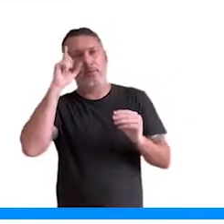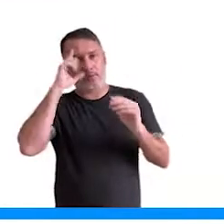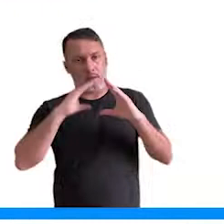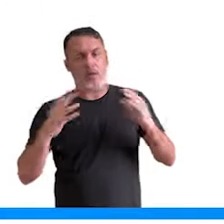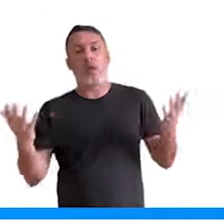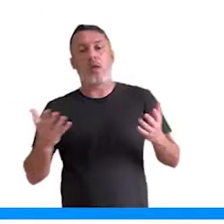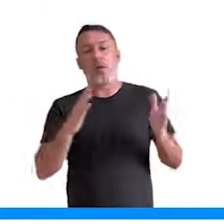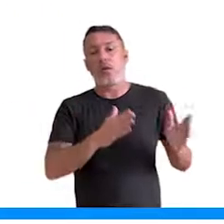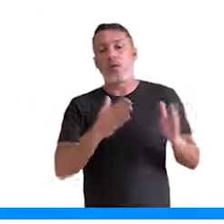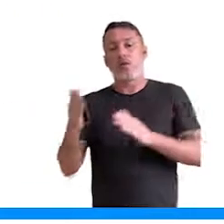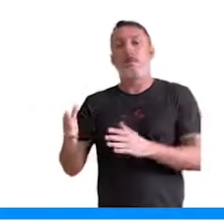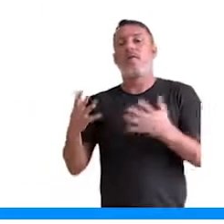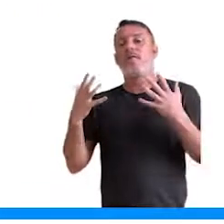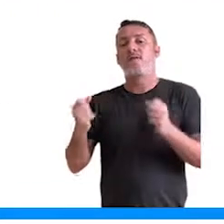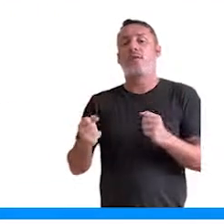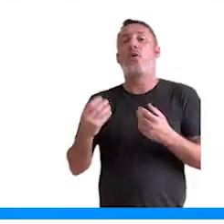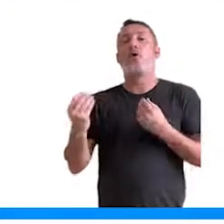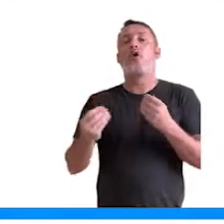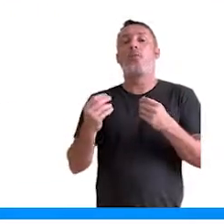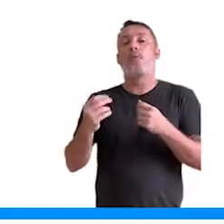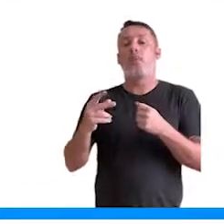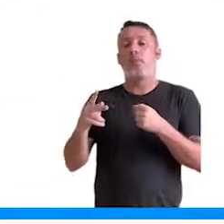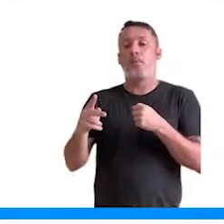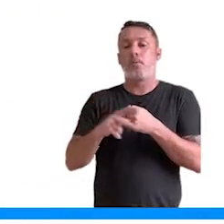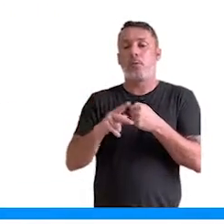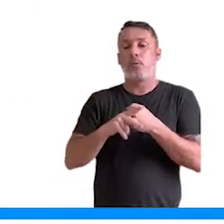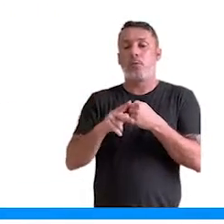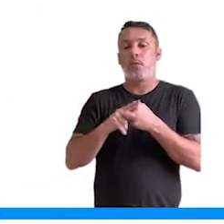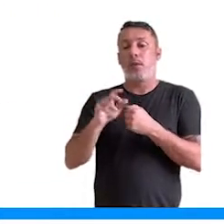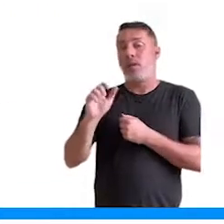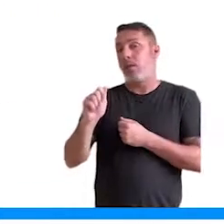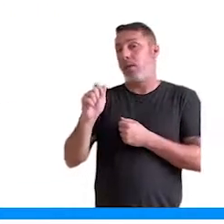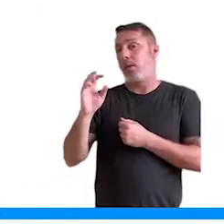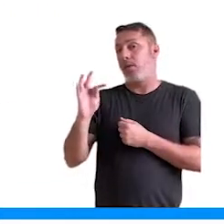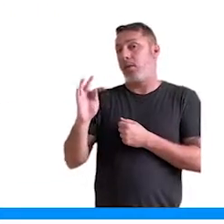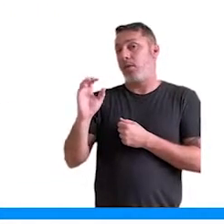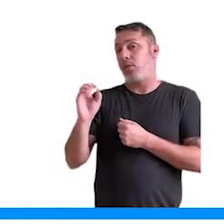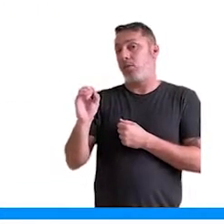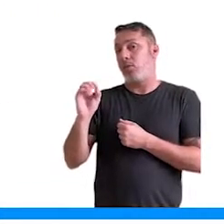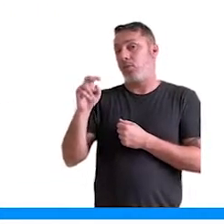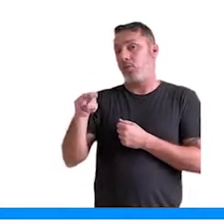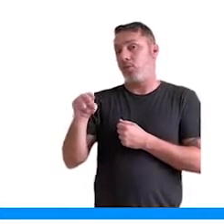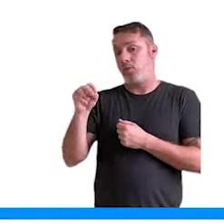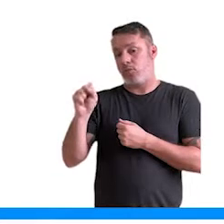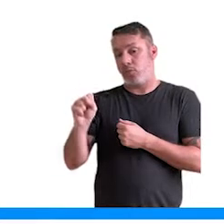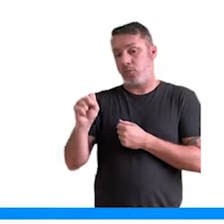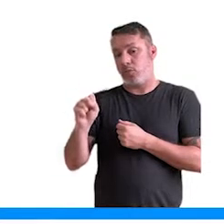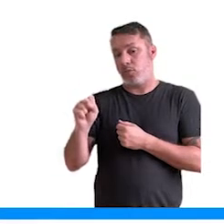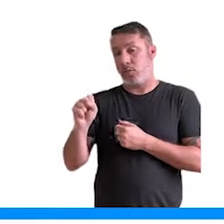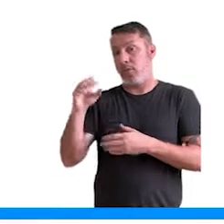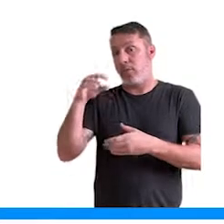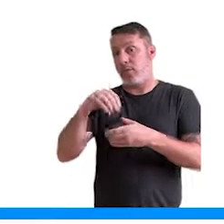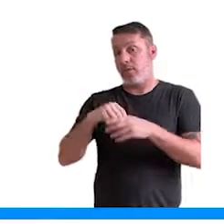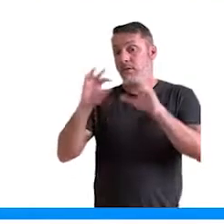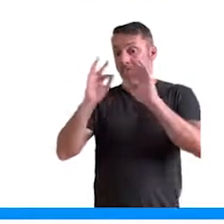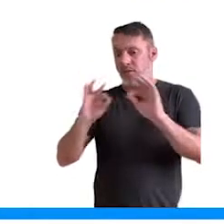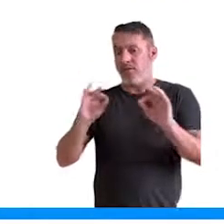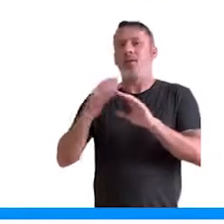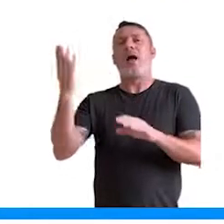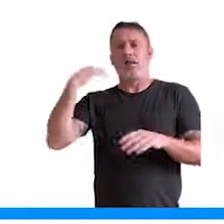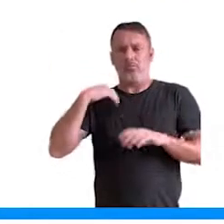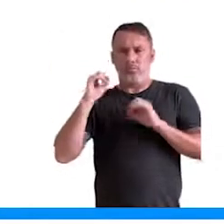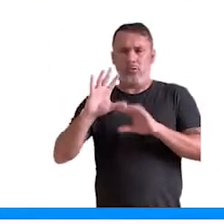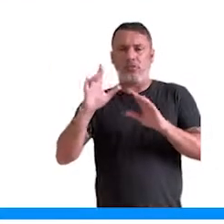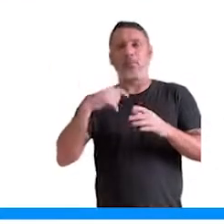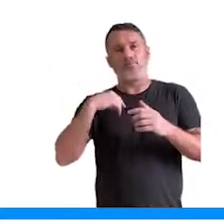Tranquilo. Ahora vamos a ver la colocación de los pronombres átonos en las oraciones. Isso daqui eu já até dei essa aulinha para vocês, mas eu tenho